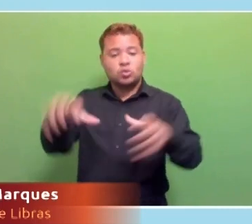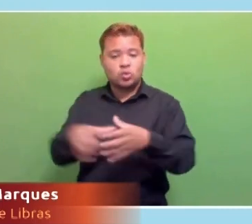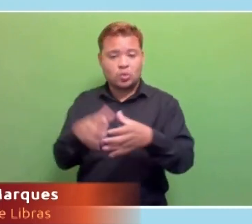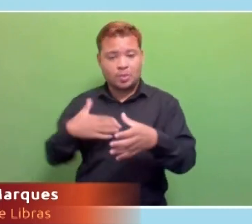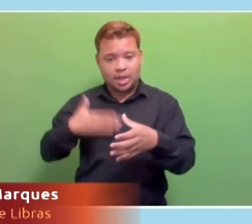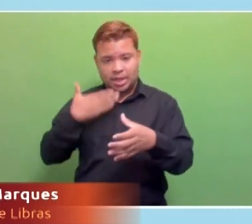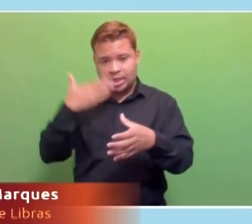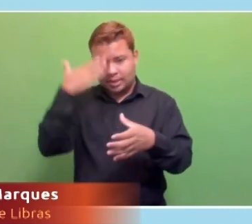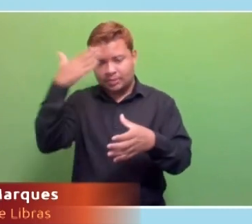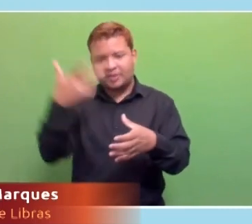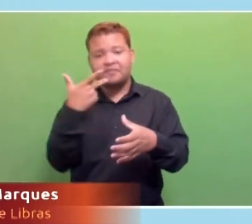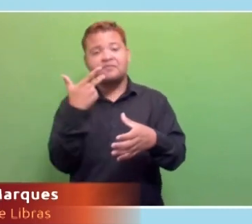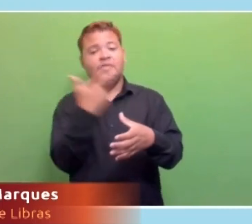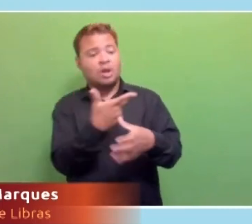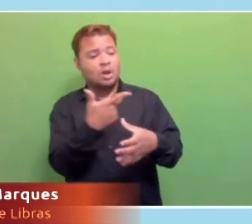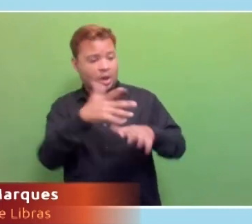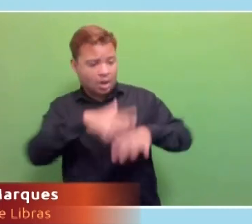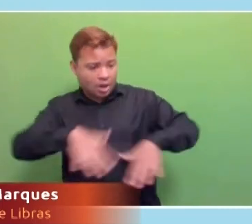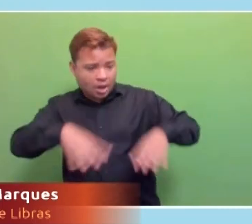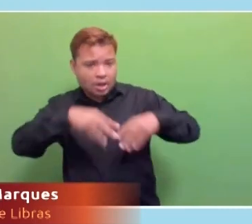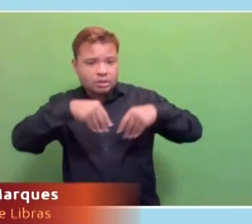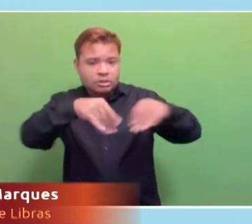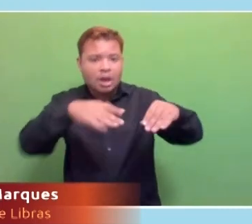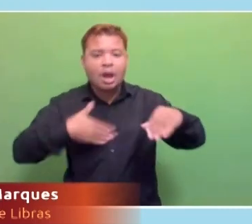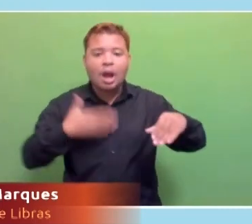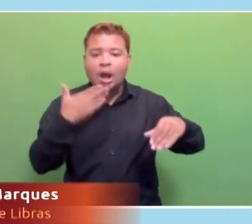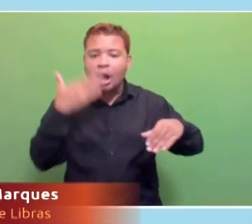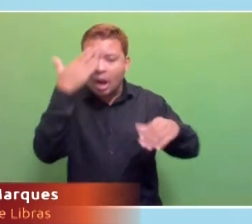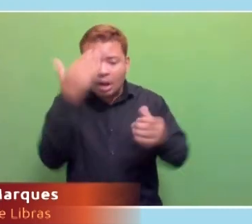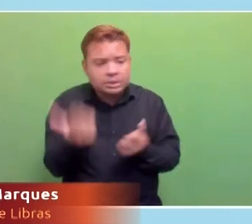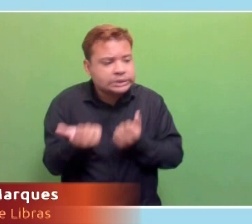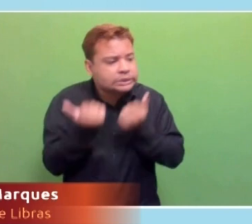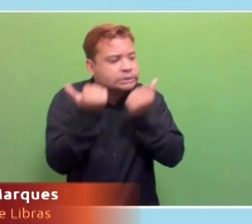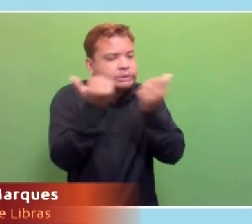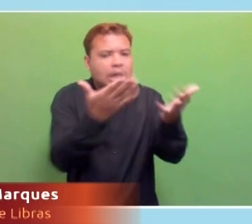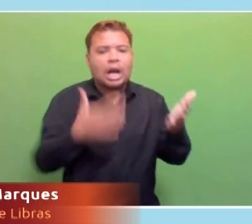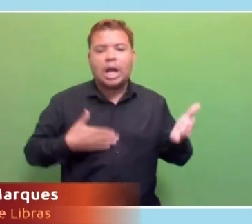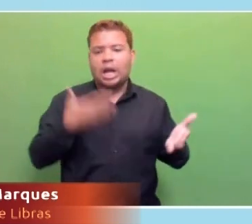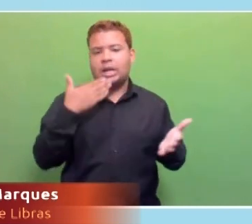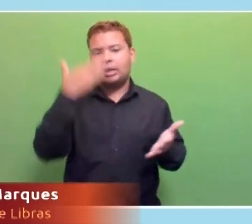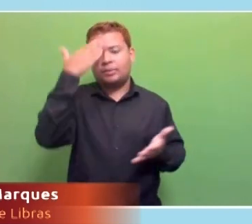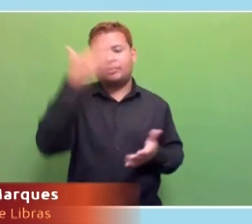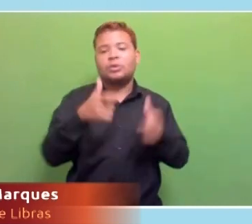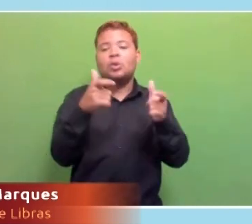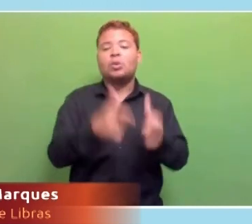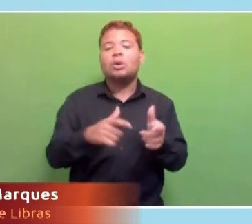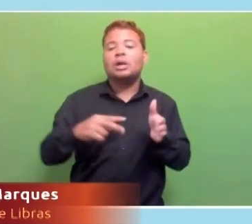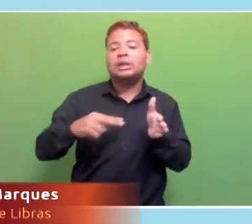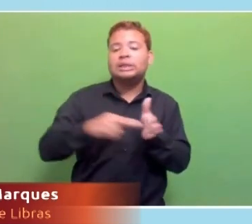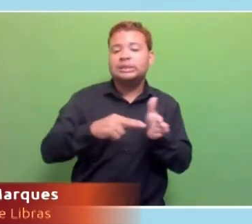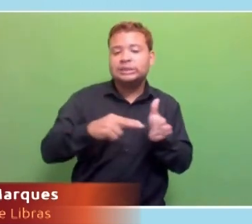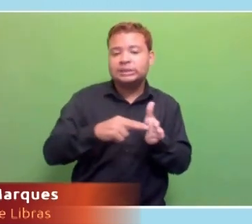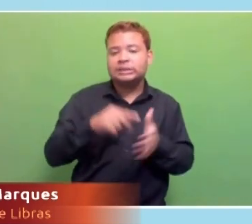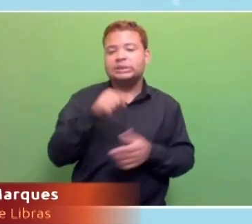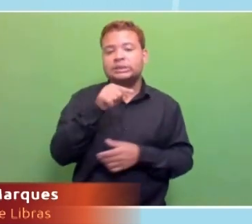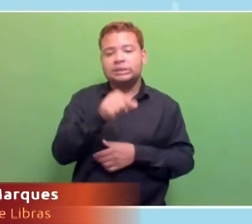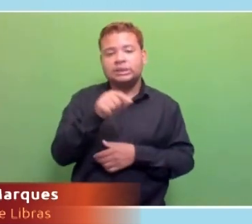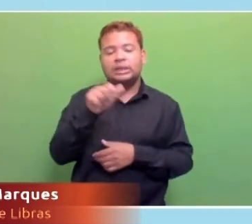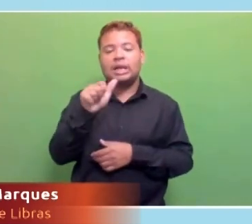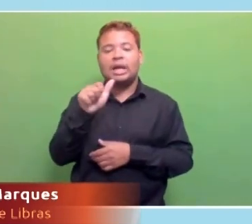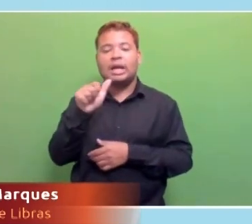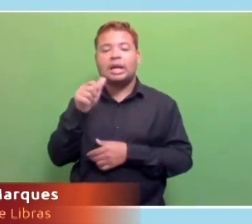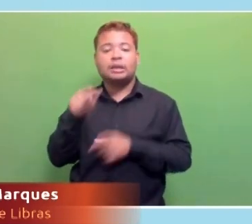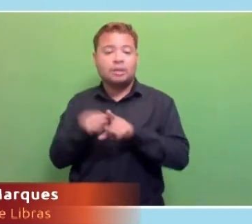terras árabes iam ser administradas pelos árabes, todas as terras da Síria até o Egito e até a Arábia Saudita, né, incluindo